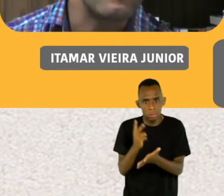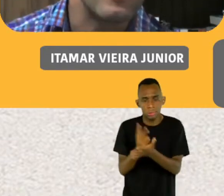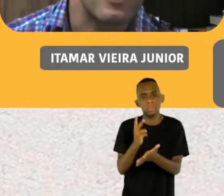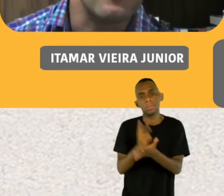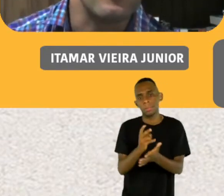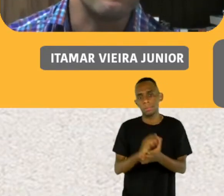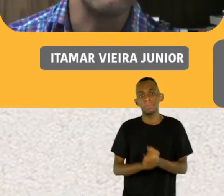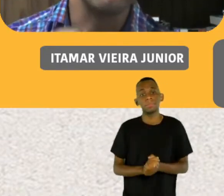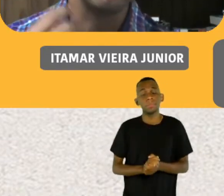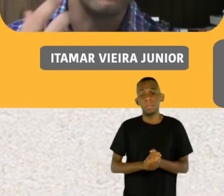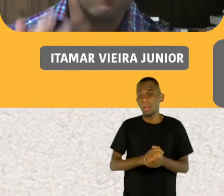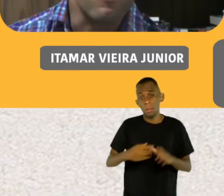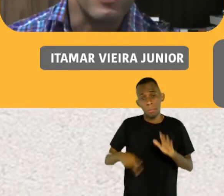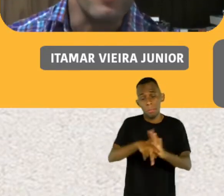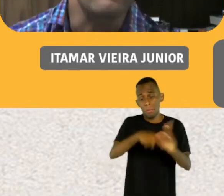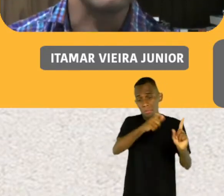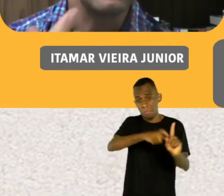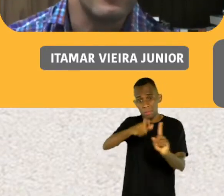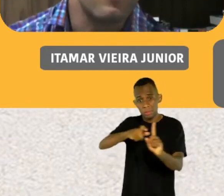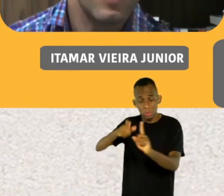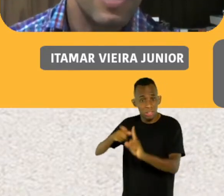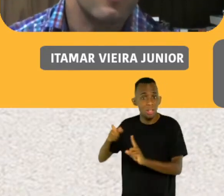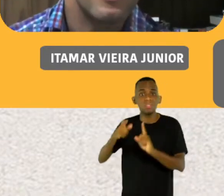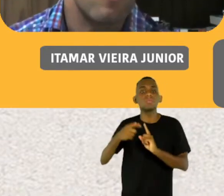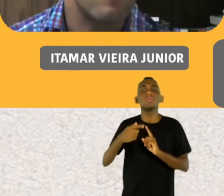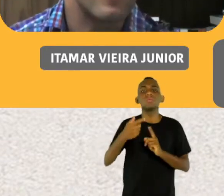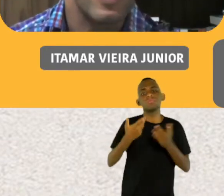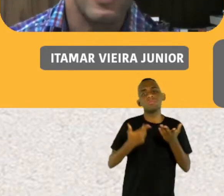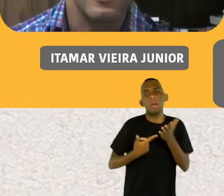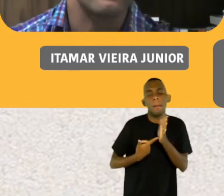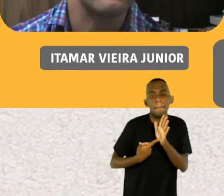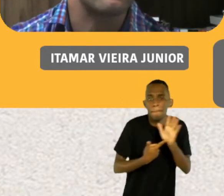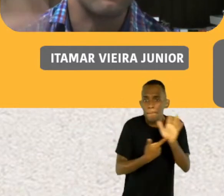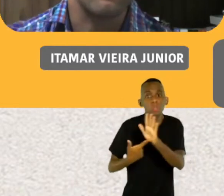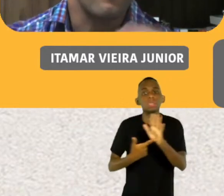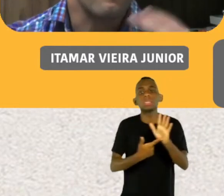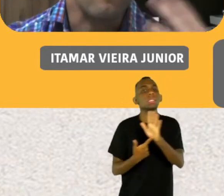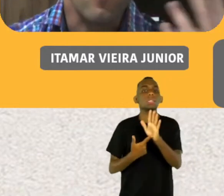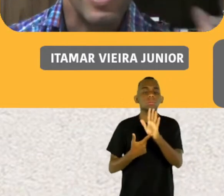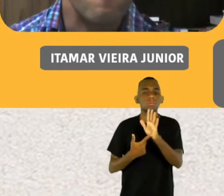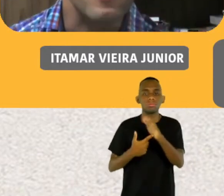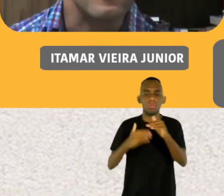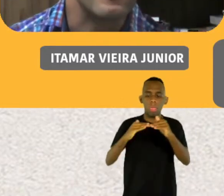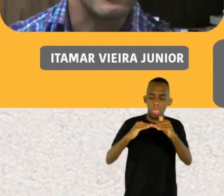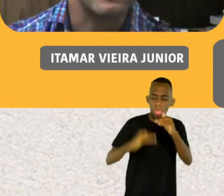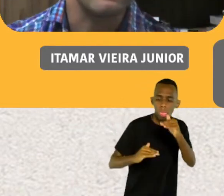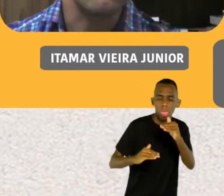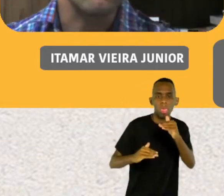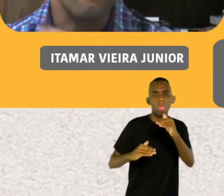próprias personagens vão indicando essas desigualdades